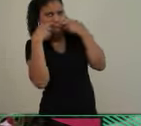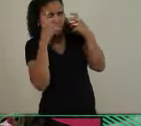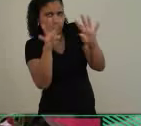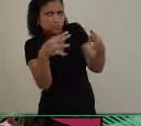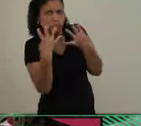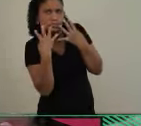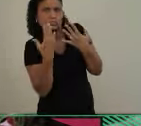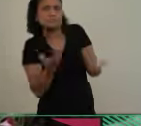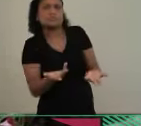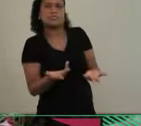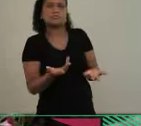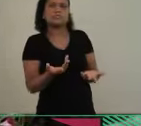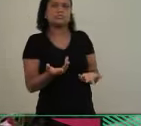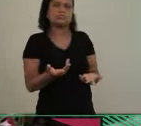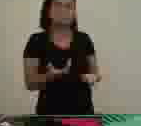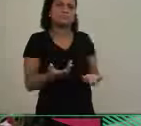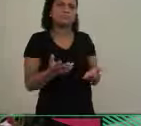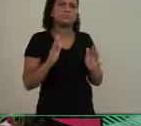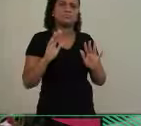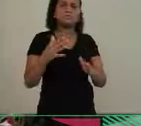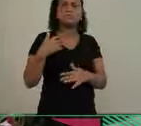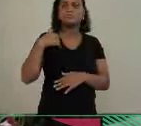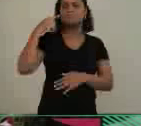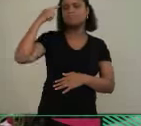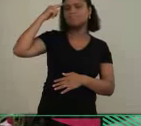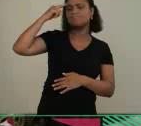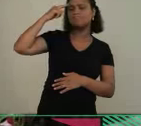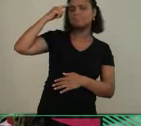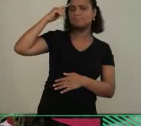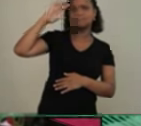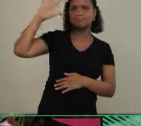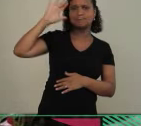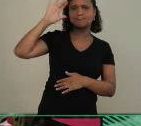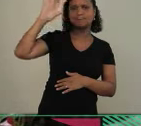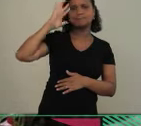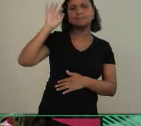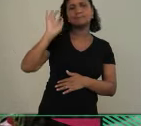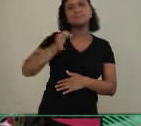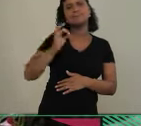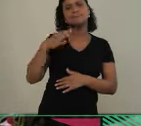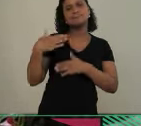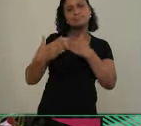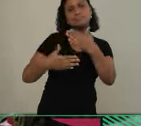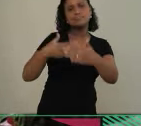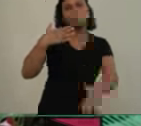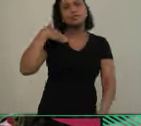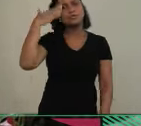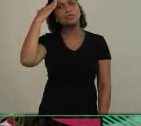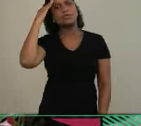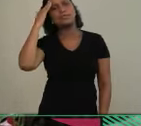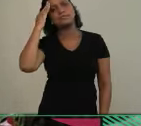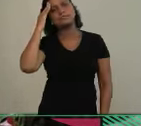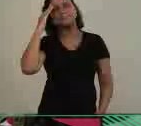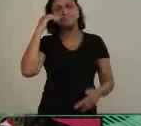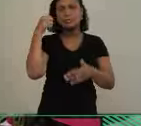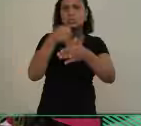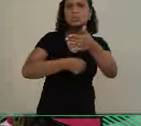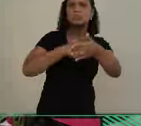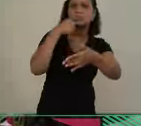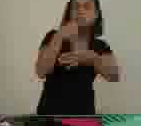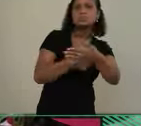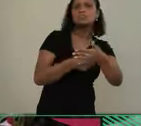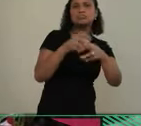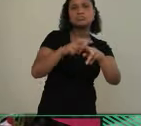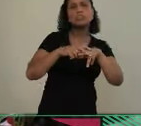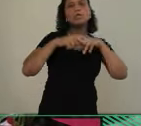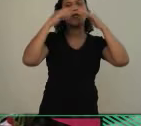vexame no meio de todo mundo, tipo, menos, né? Mas eu acabei entendendo um pouco essa